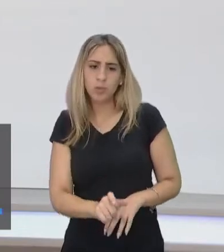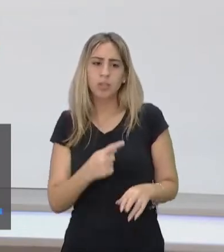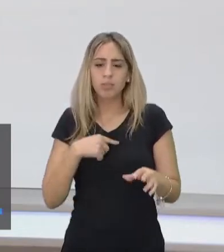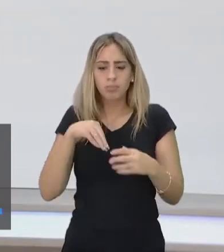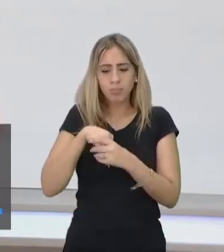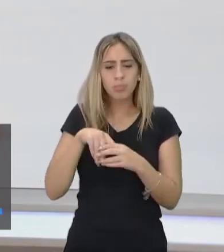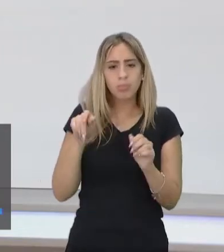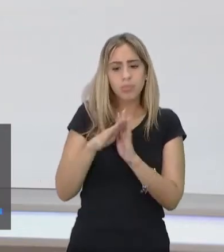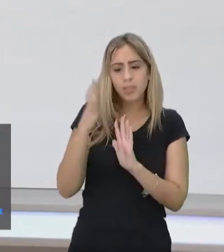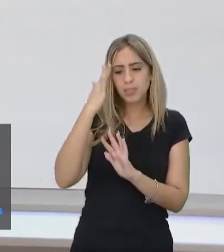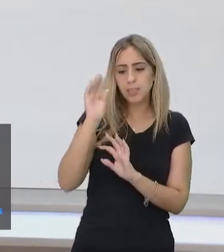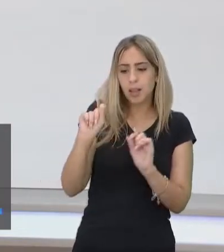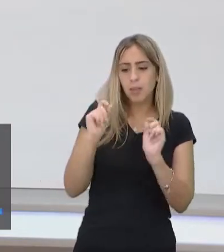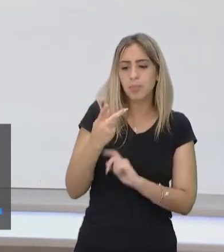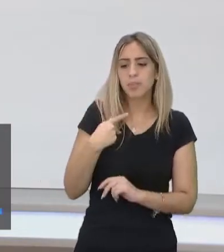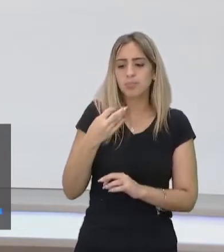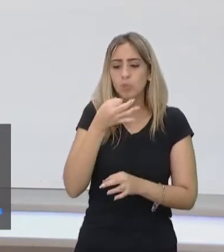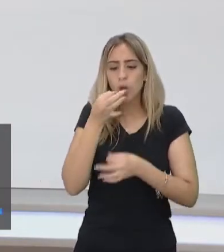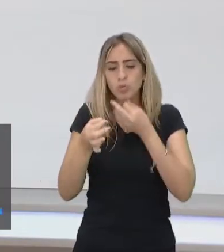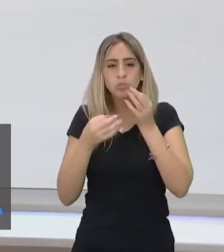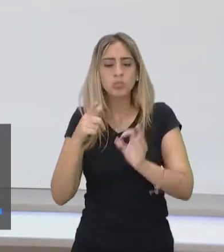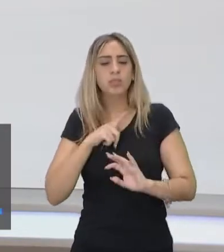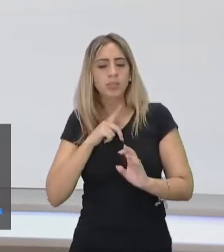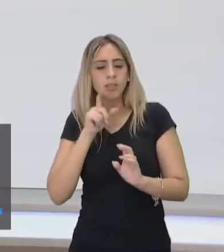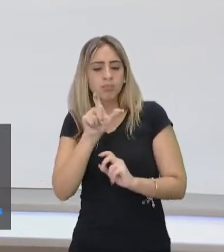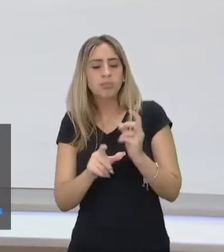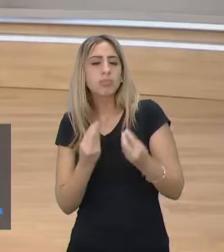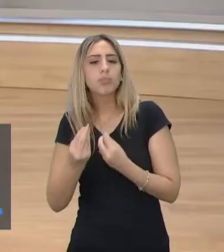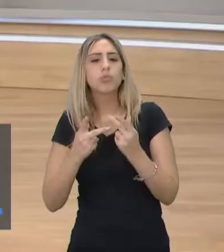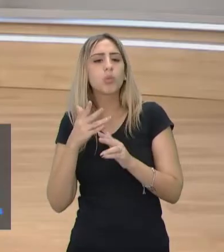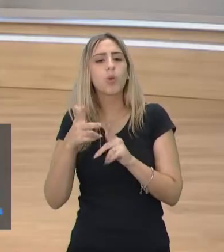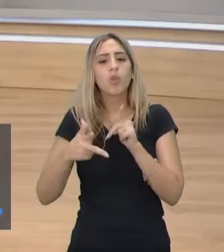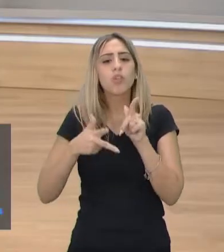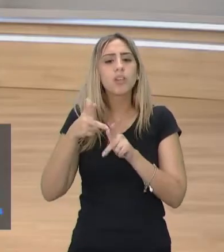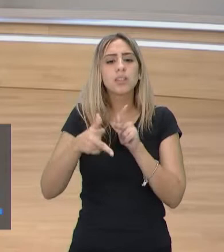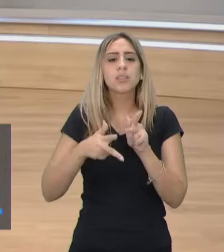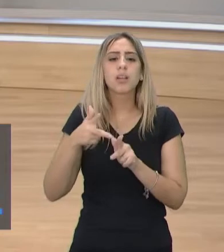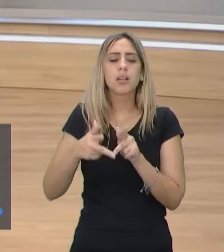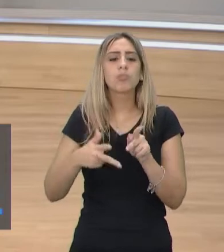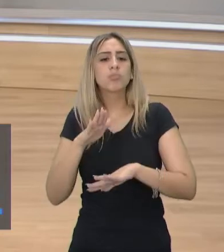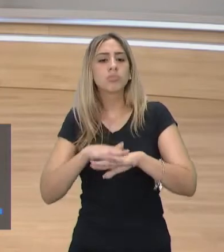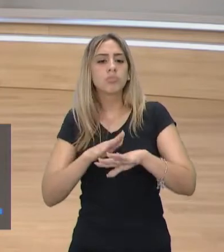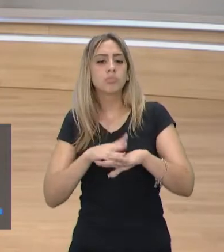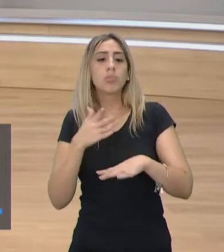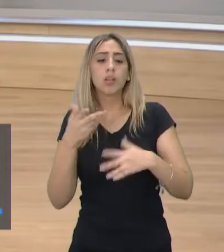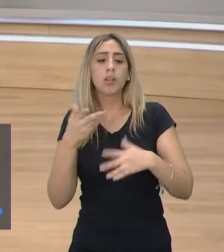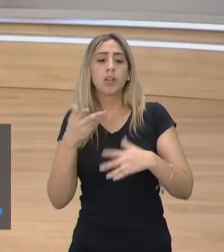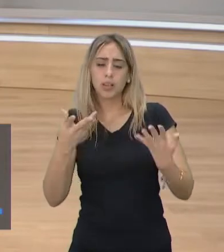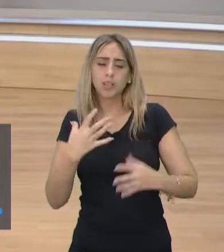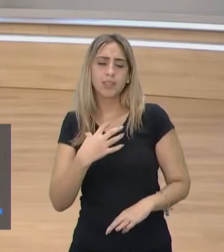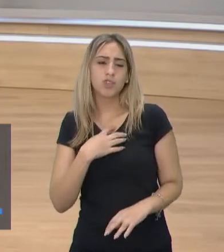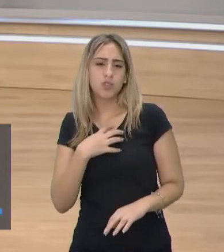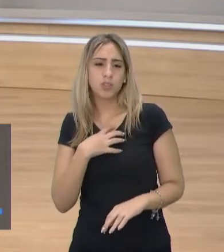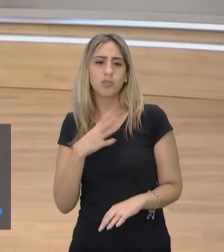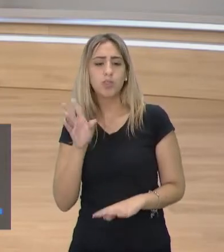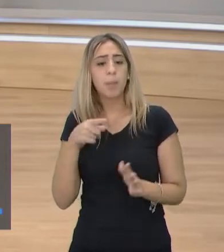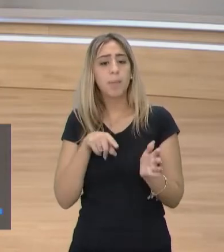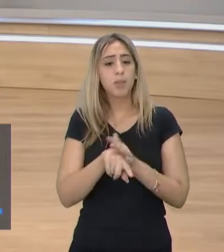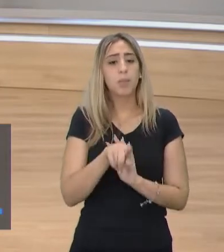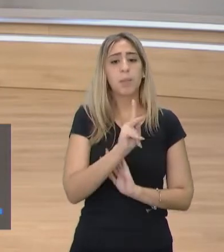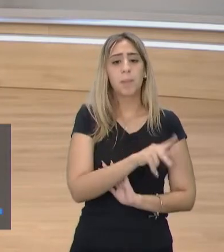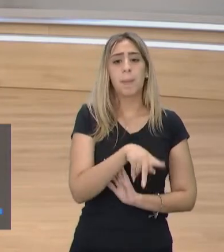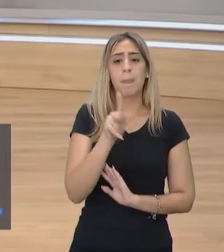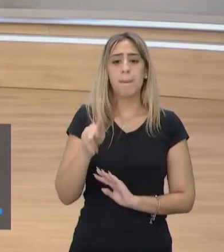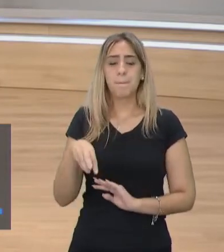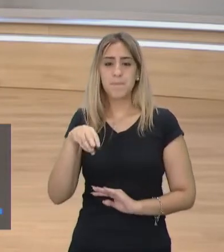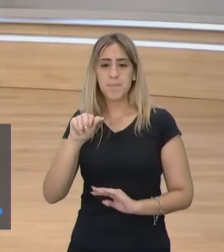assunto, que manja, tem propriedade para falar sobre isso. E aí a gente já vai começar essa aula assim, já perguntando para a professora. E foi